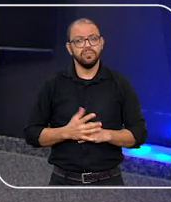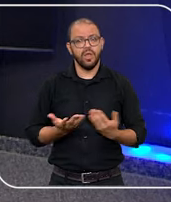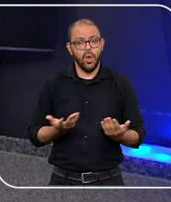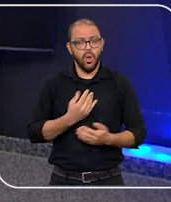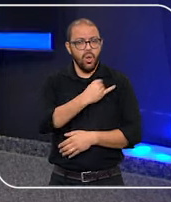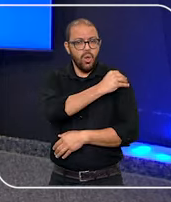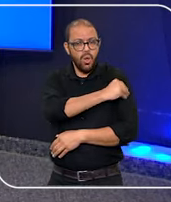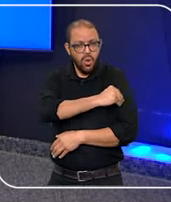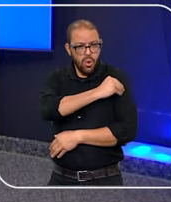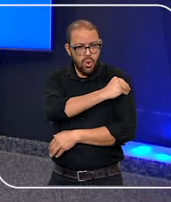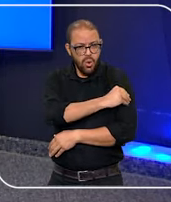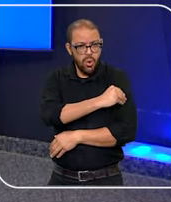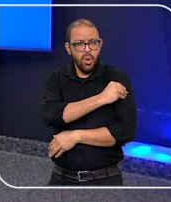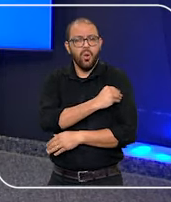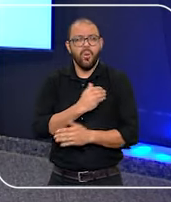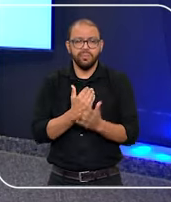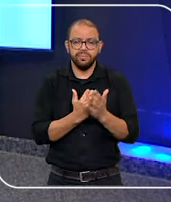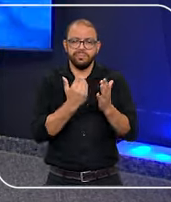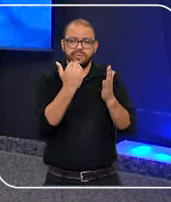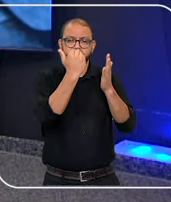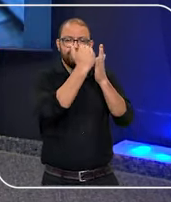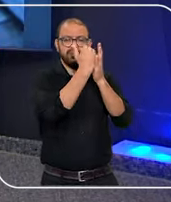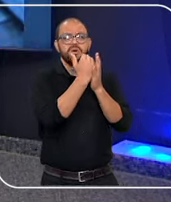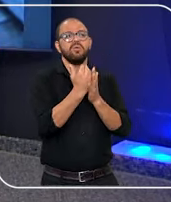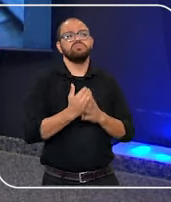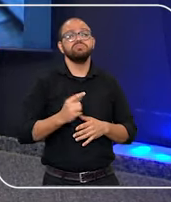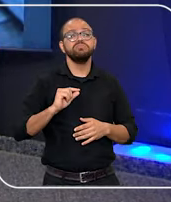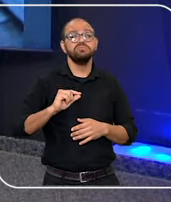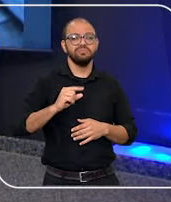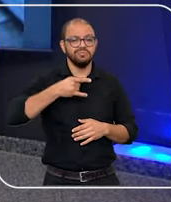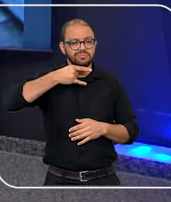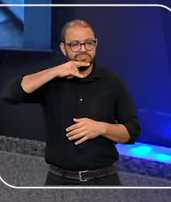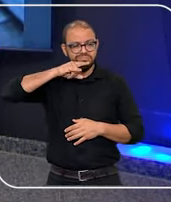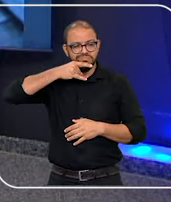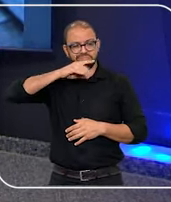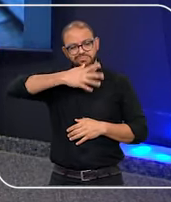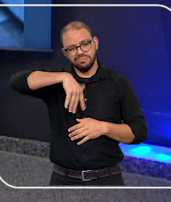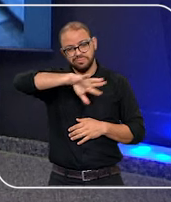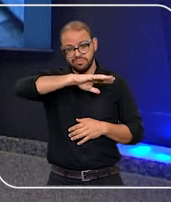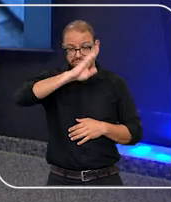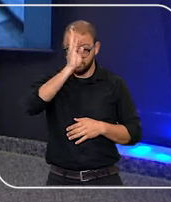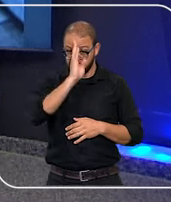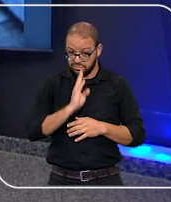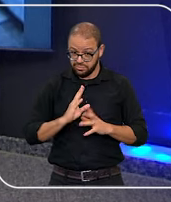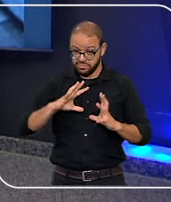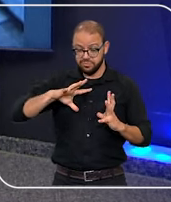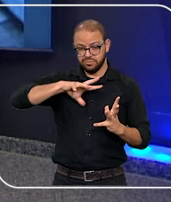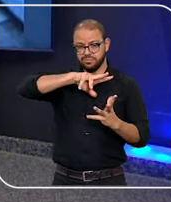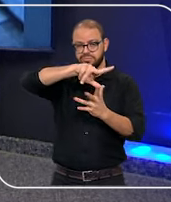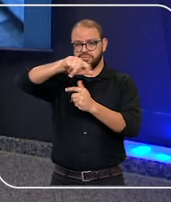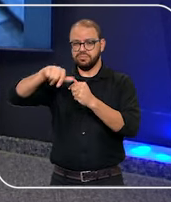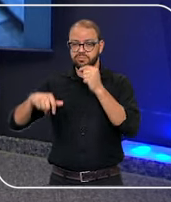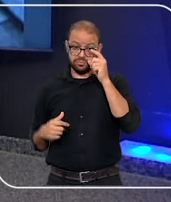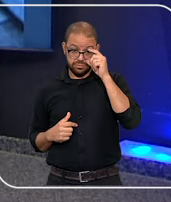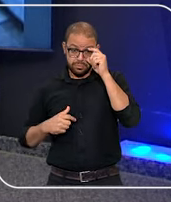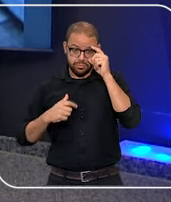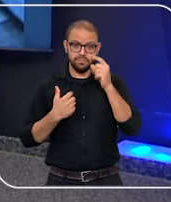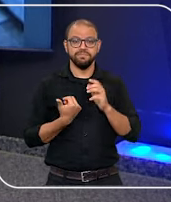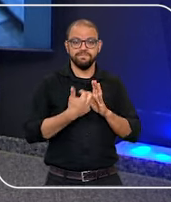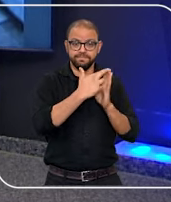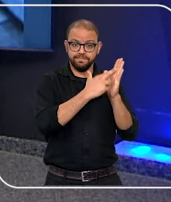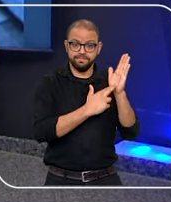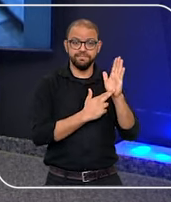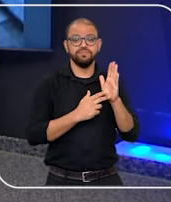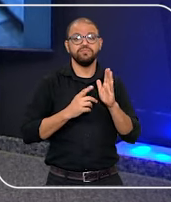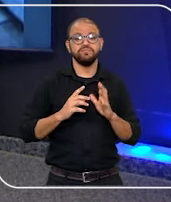O álcool está cada vez mais presente no dia a dia de muitos meninos e meninas no Brasil e no mundo.